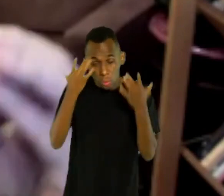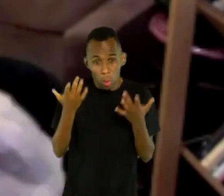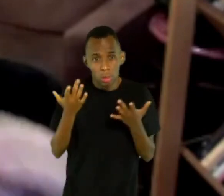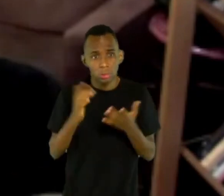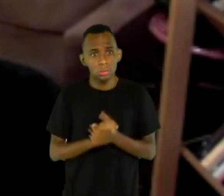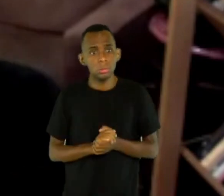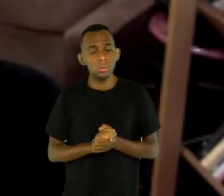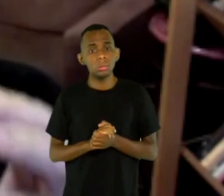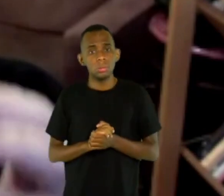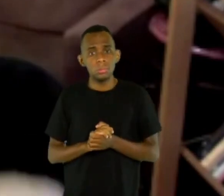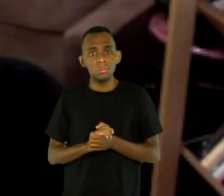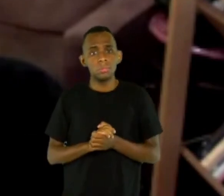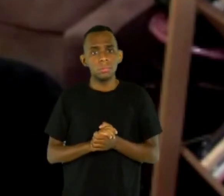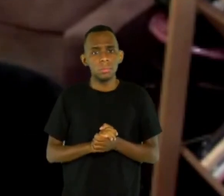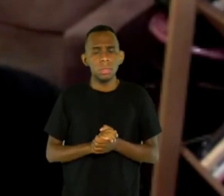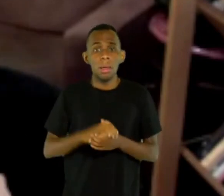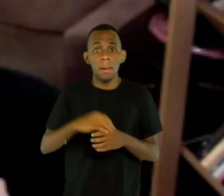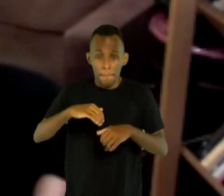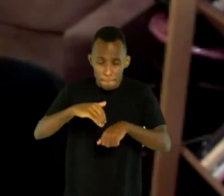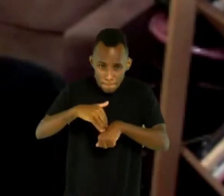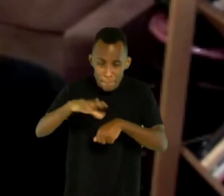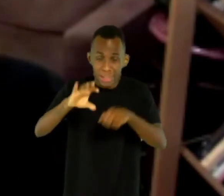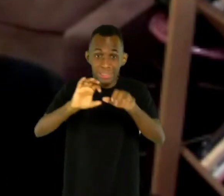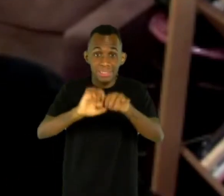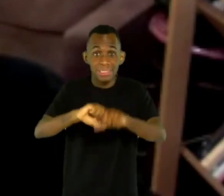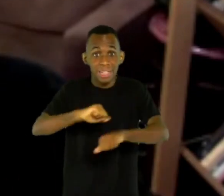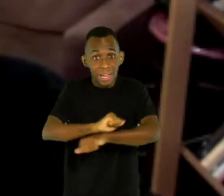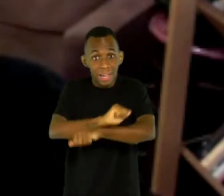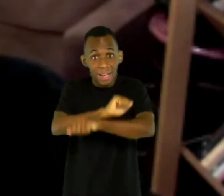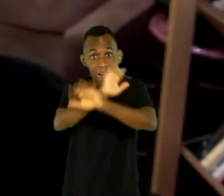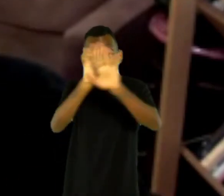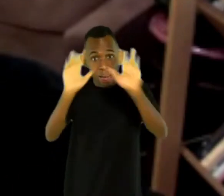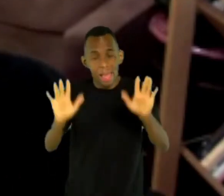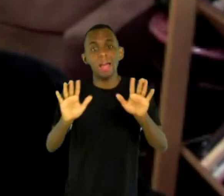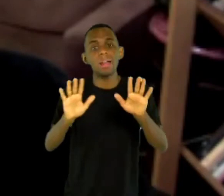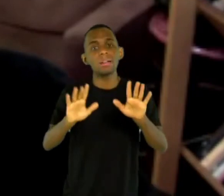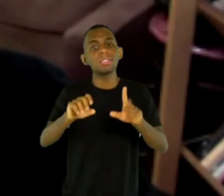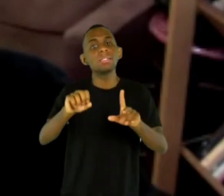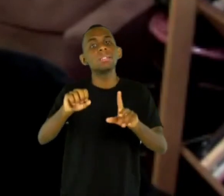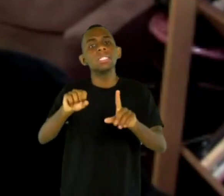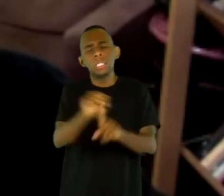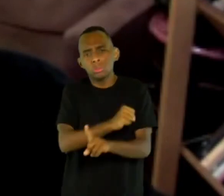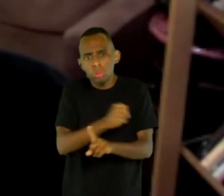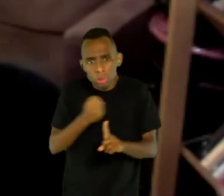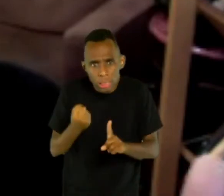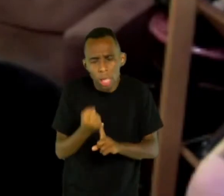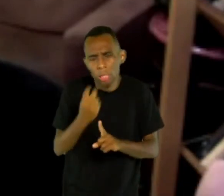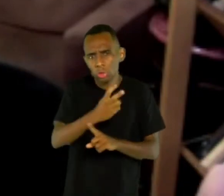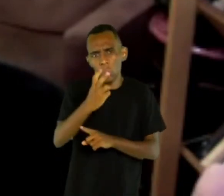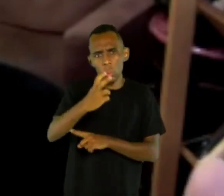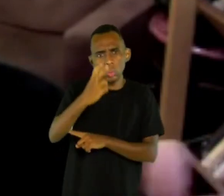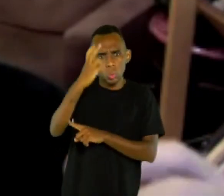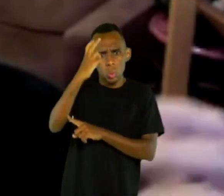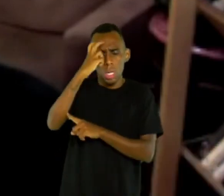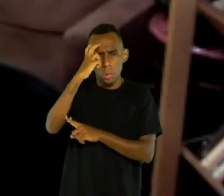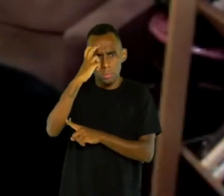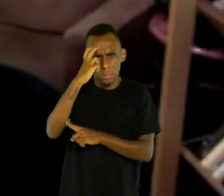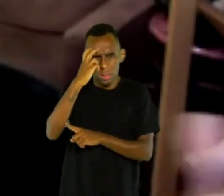de forma mais explícita, essa reação cultural normalizada, aí, de repente, a pessoa diz,